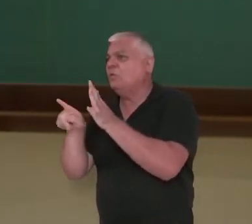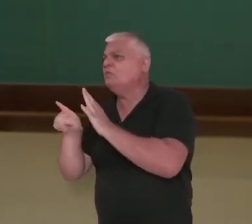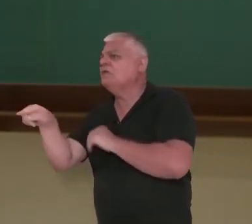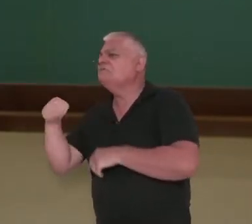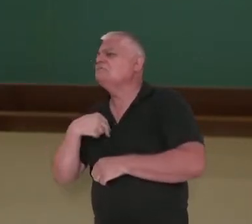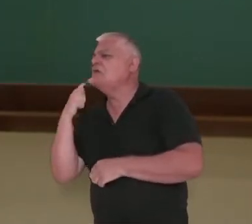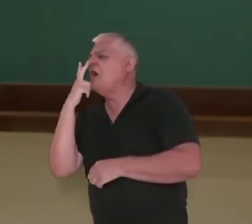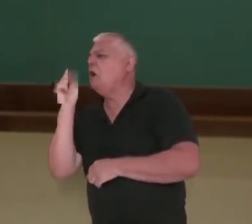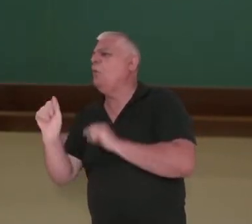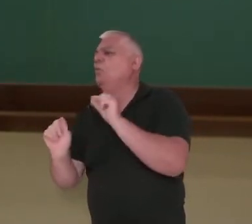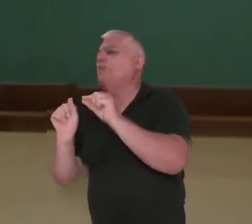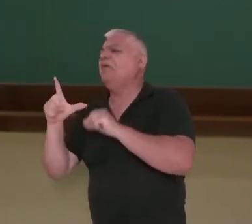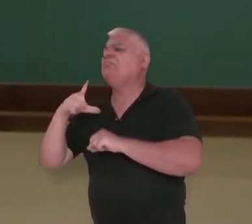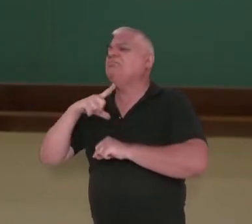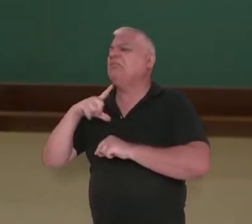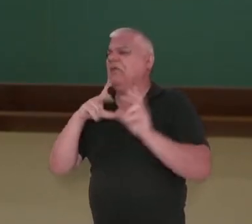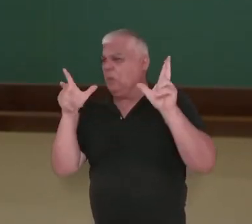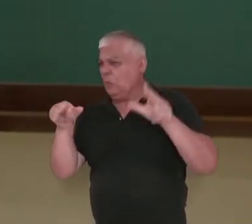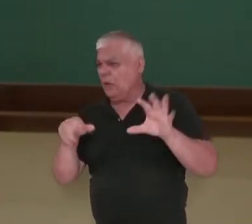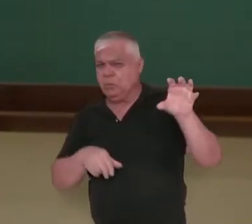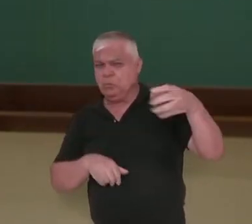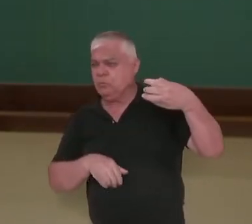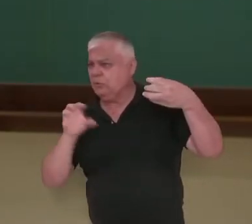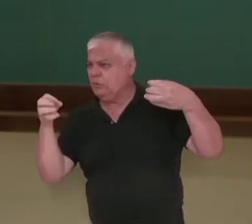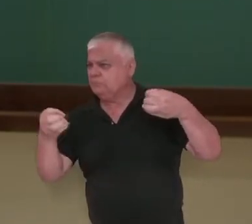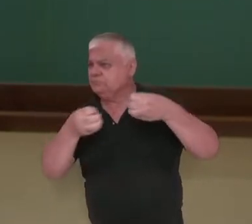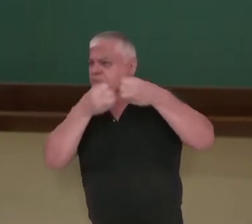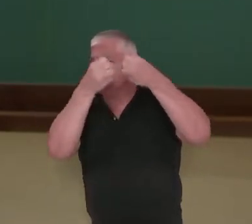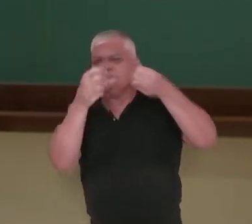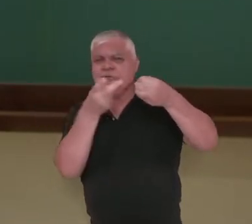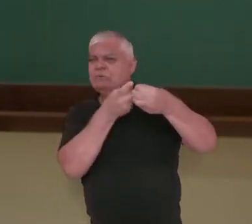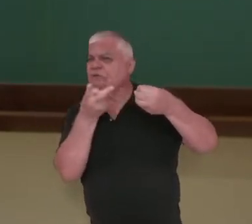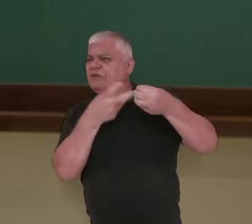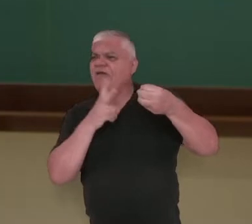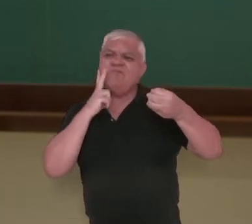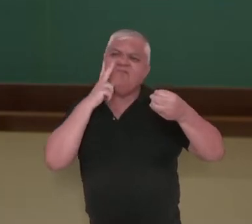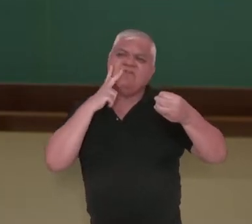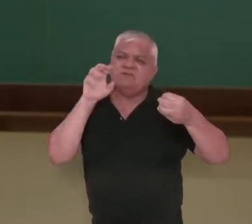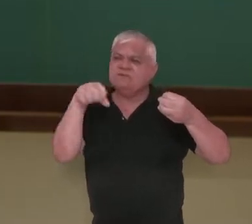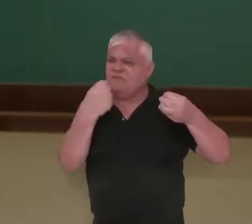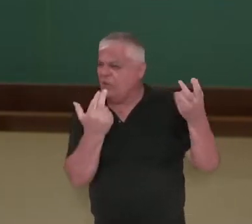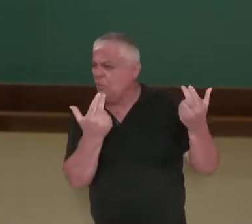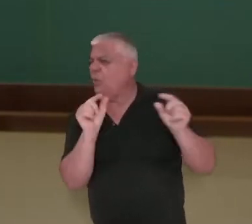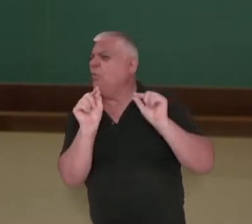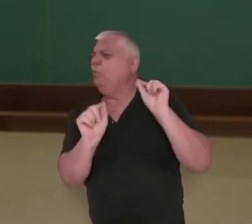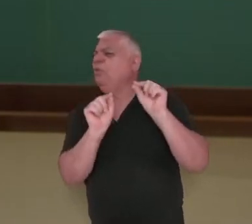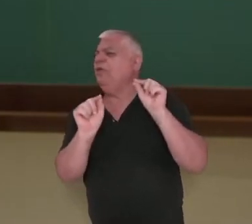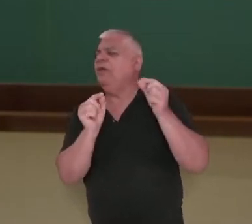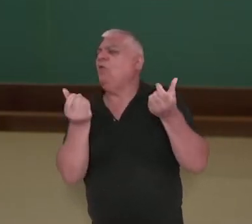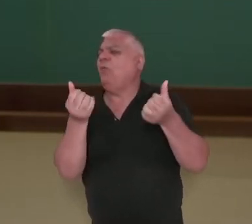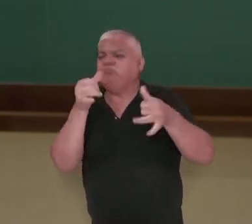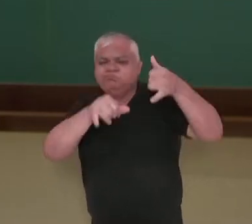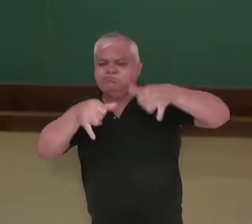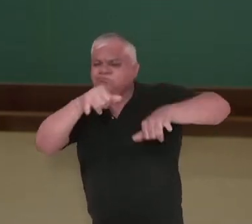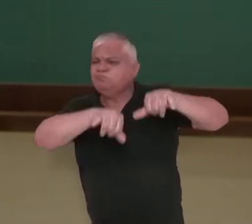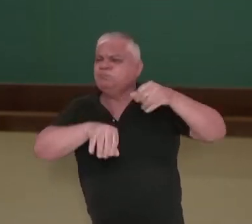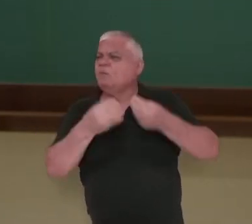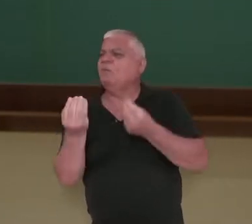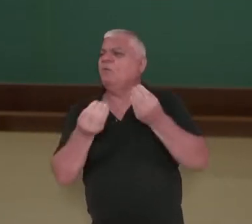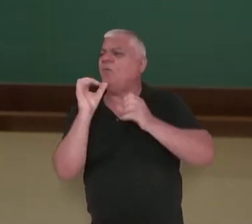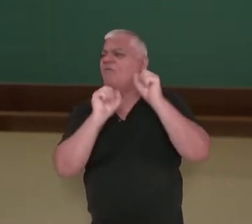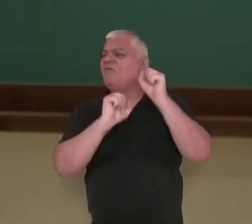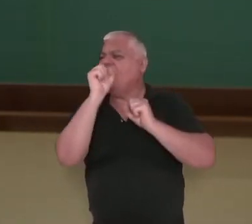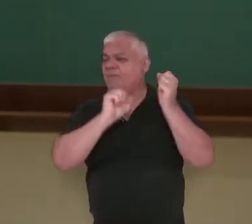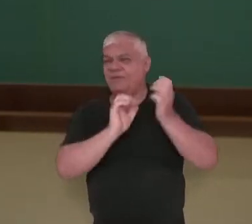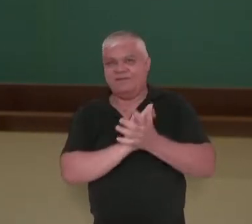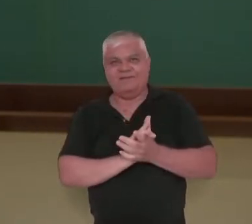você acha, né? O que que tem em comum ali a fabricação do vinho e da cerveja? Como que é feito? Como que é fabricado?